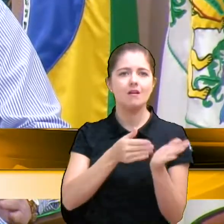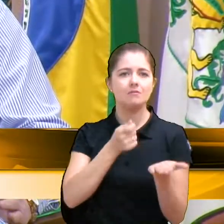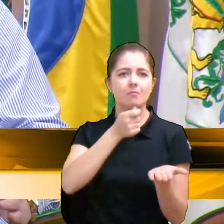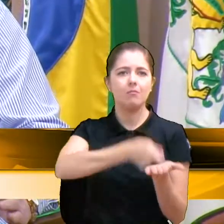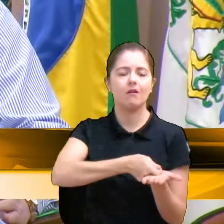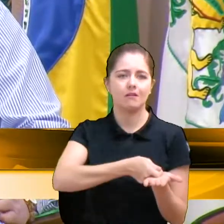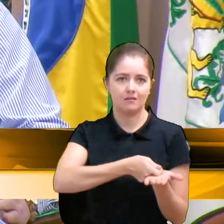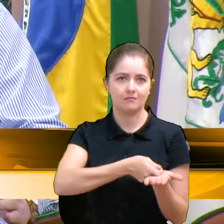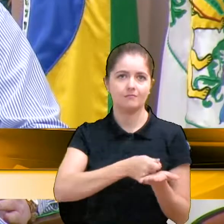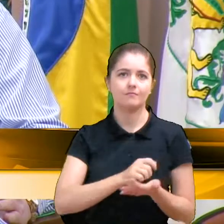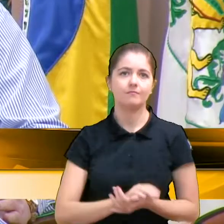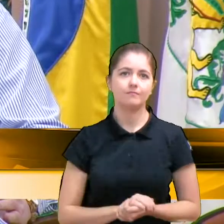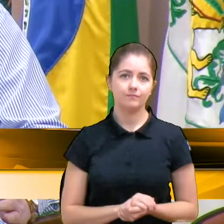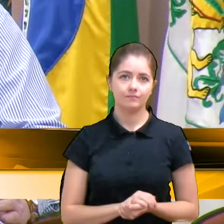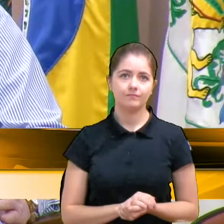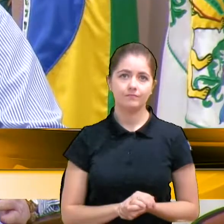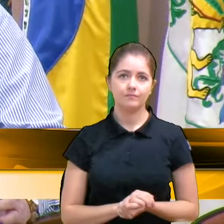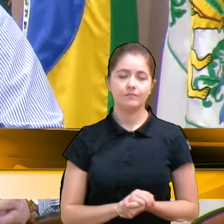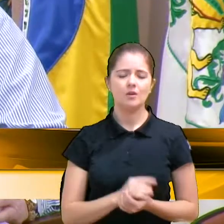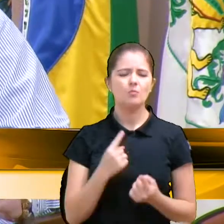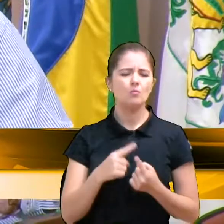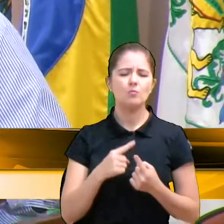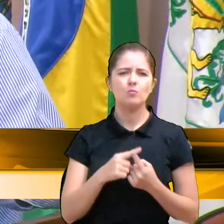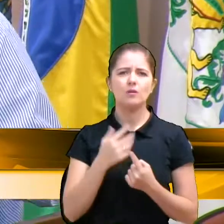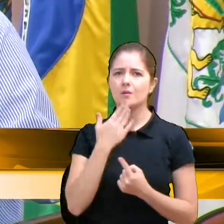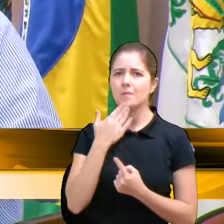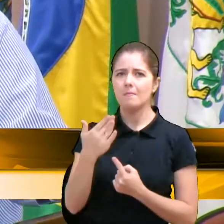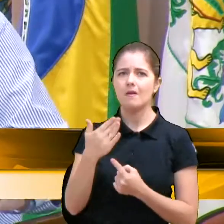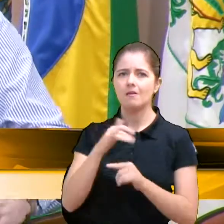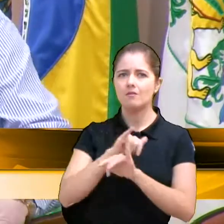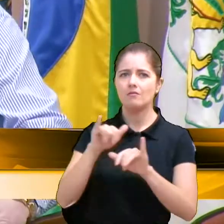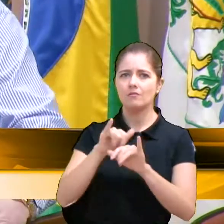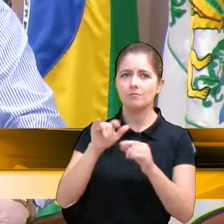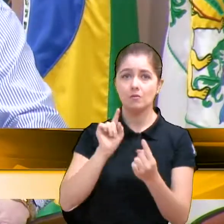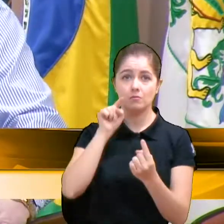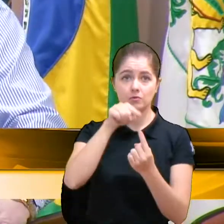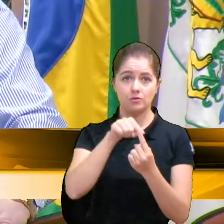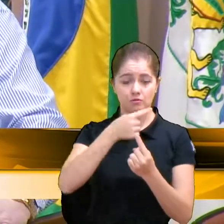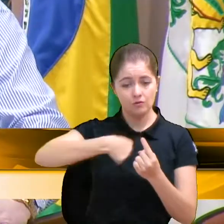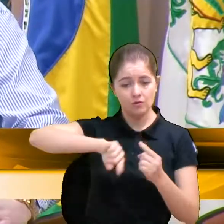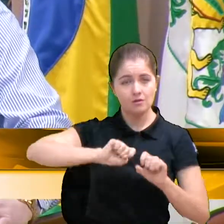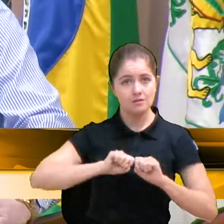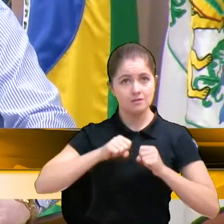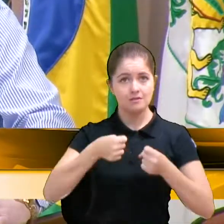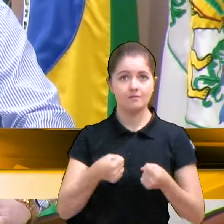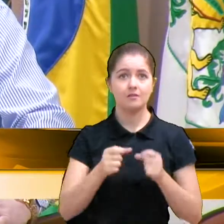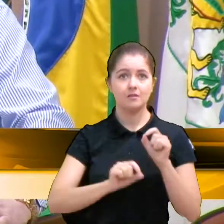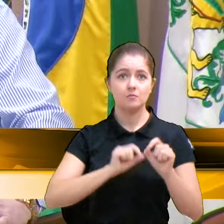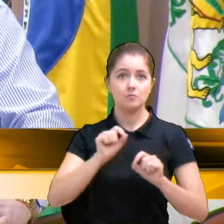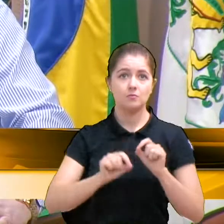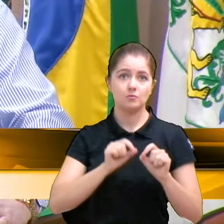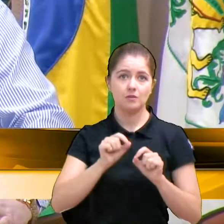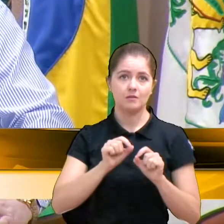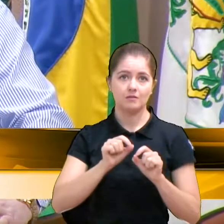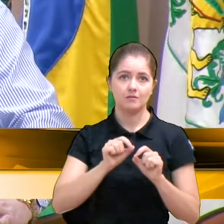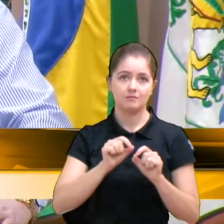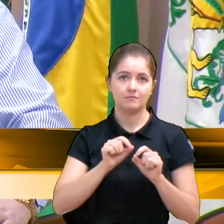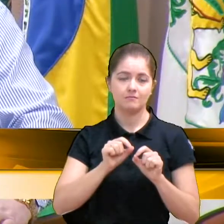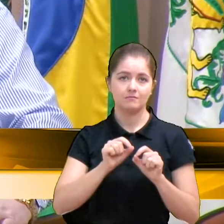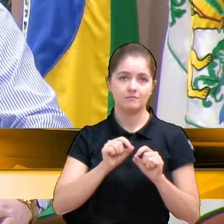o motivo principal é o seguinte, porque todos nós aqui, a nossa maioria, defendemos a instalação do refis municipal.